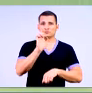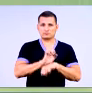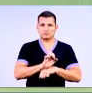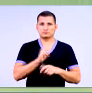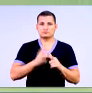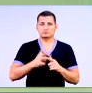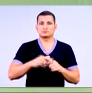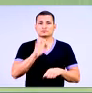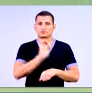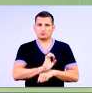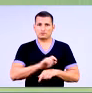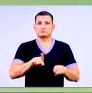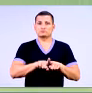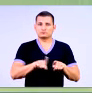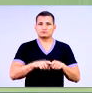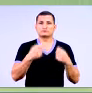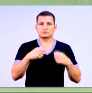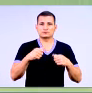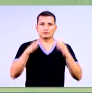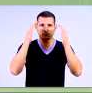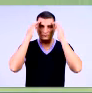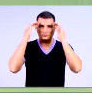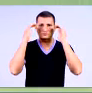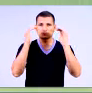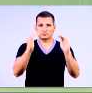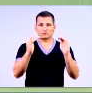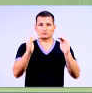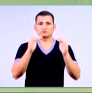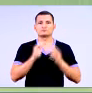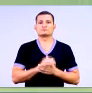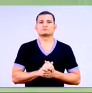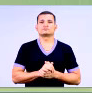também tem que nos respeitar enquanto seres humanos.